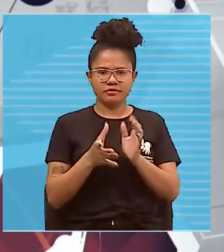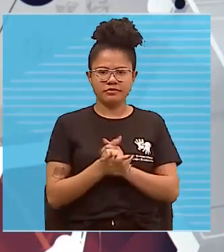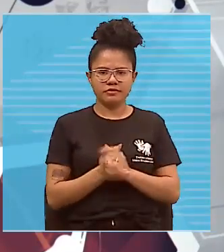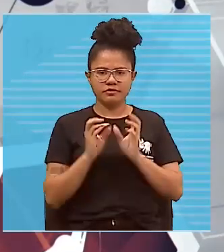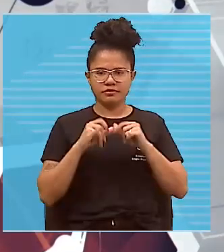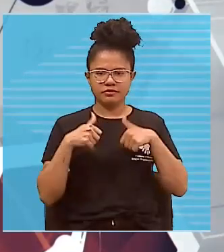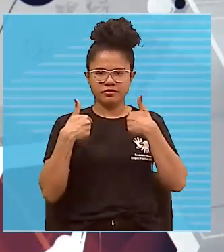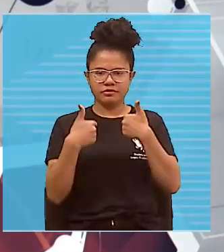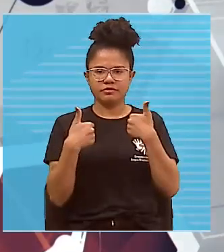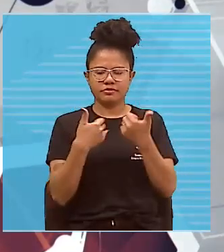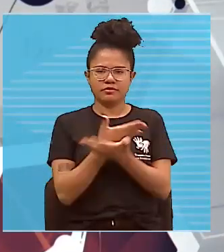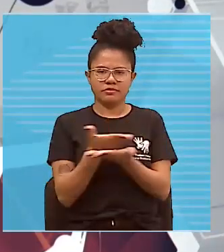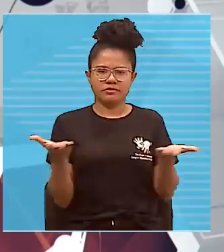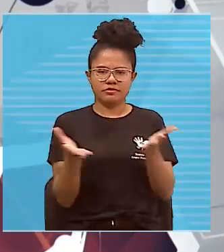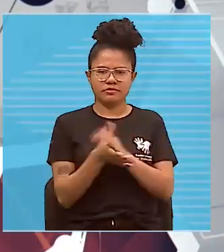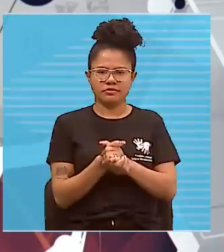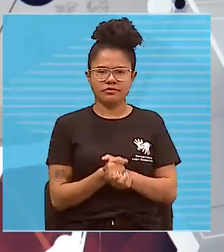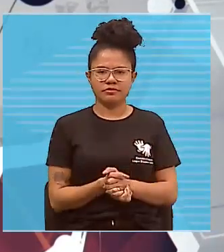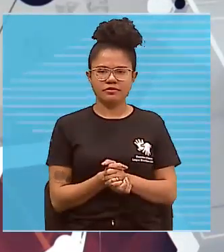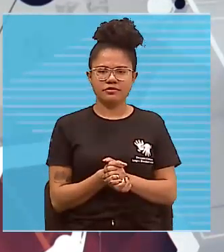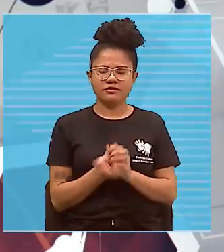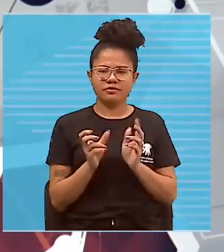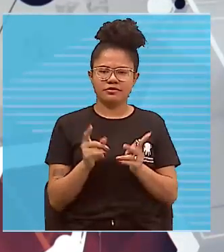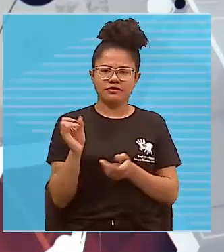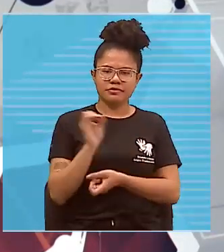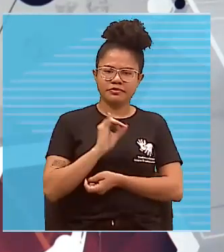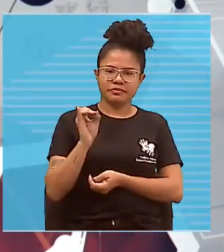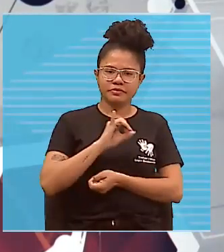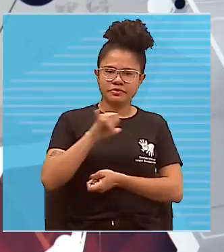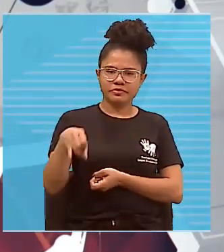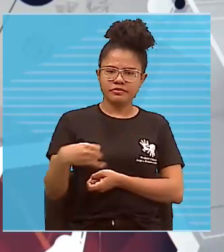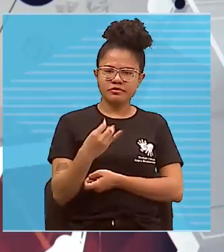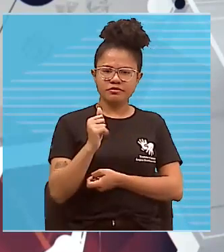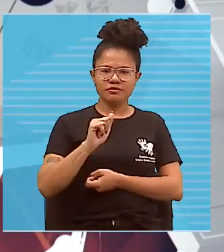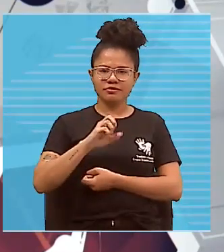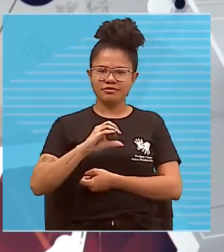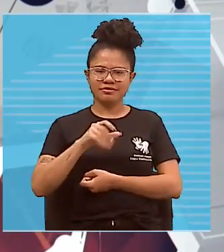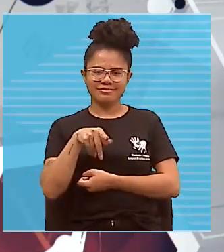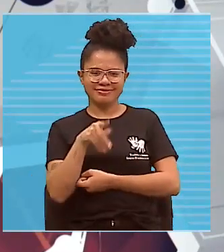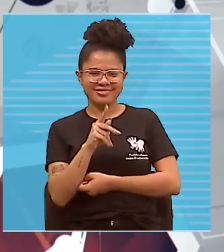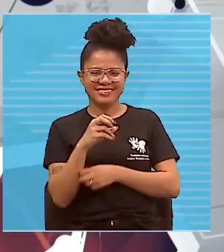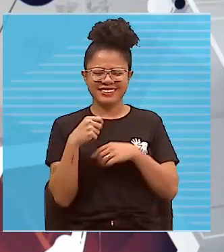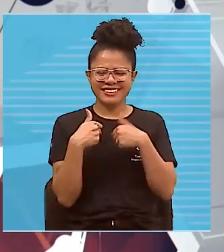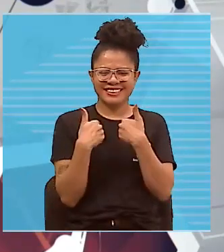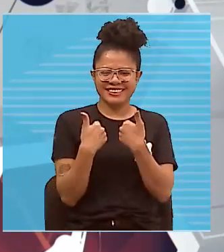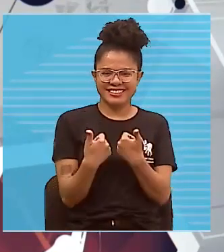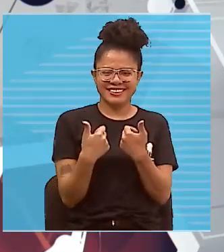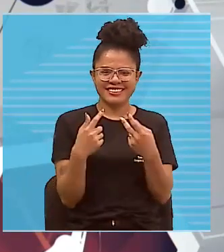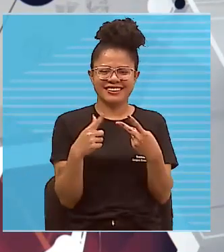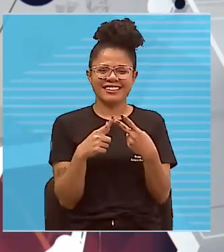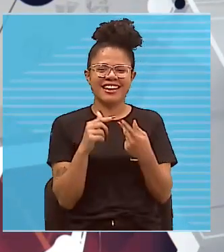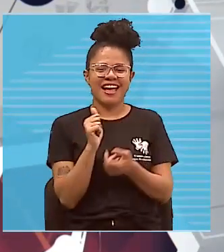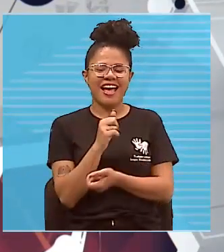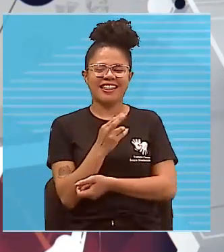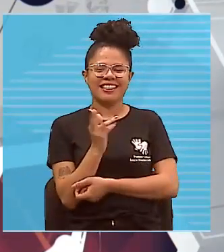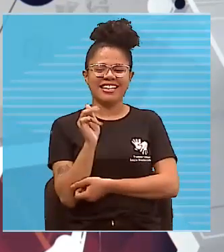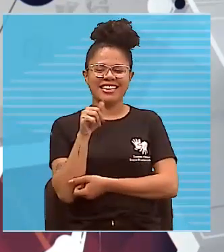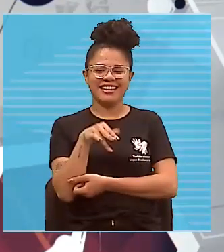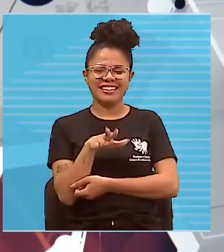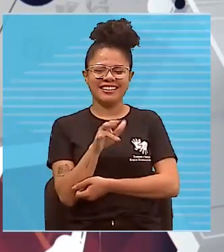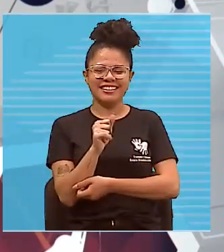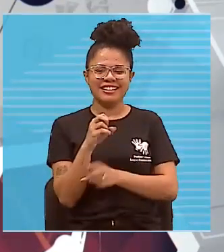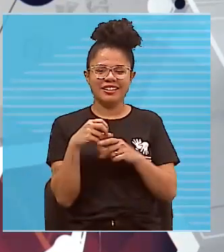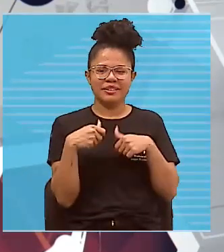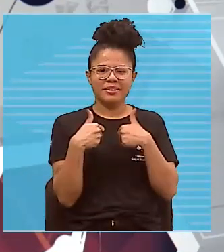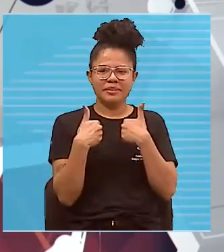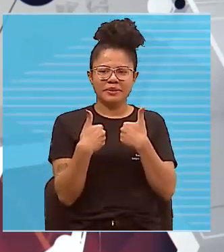paz com vocês aí do outro lado da telinha? Seu Jack, bom dia, meu amor! Como é que tá, Adriana? Todo mundo chegando